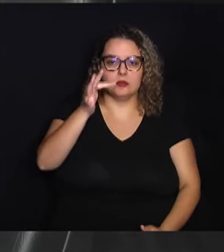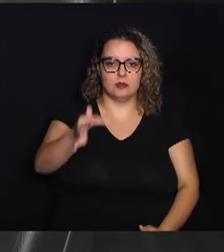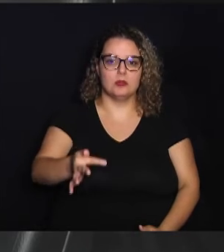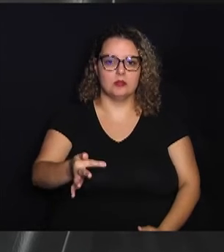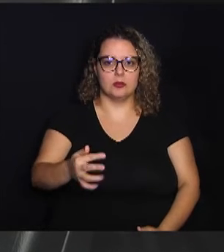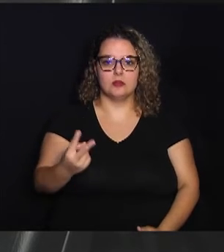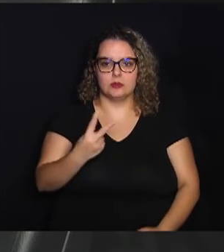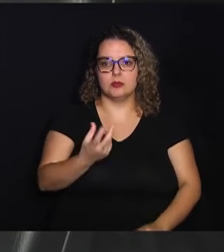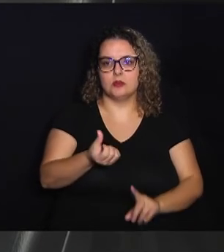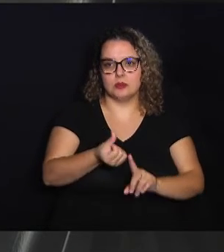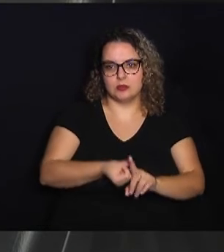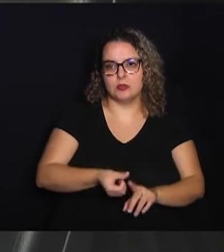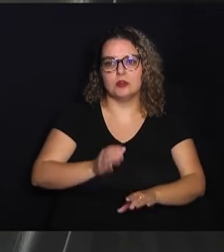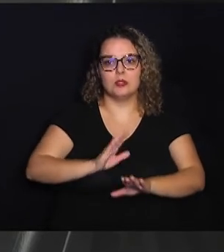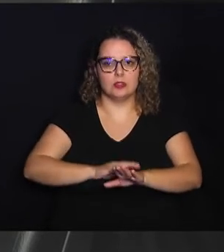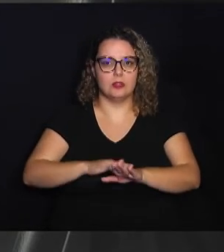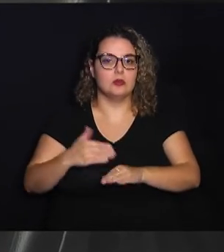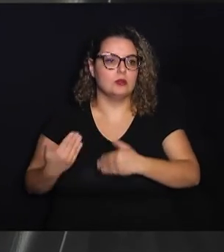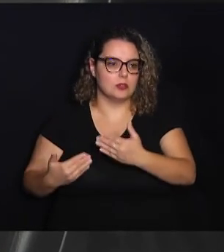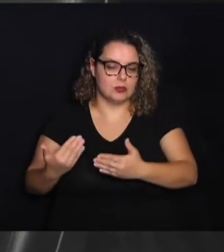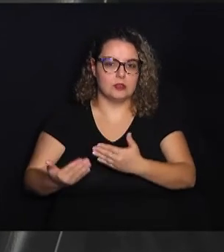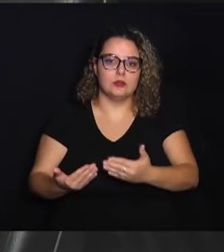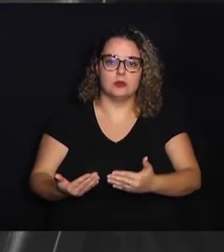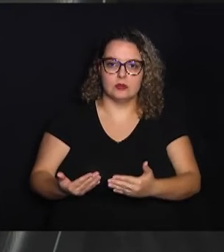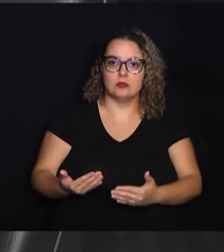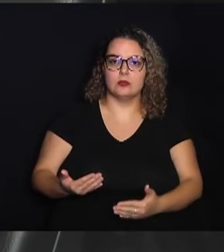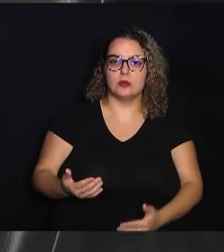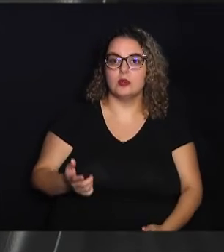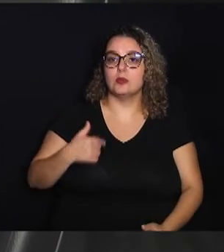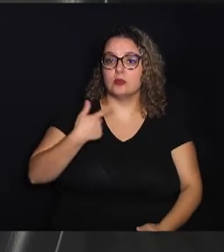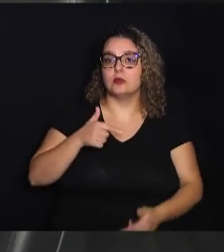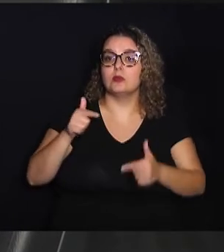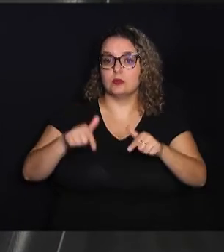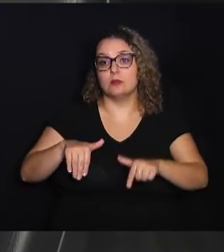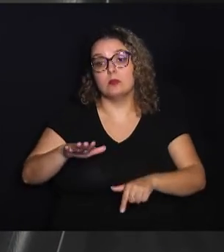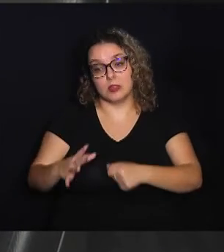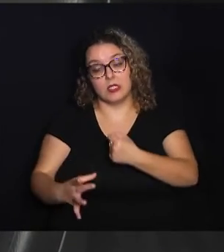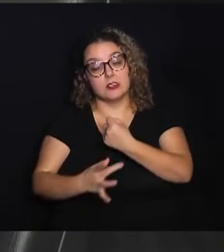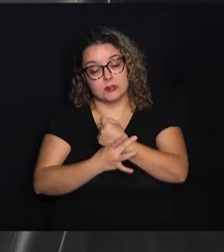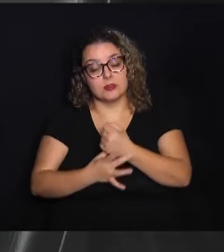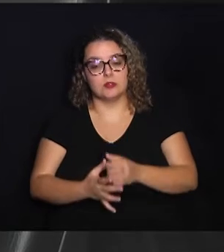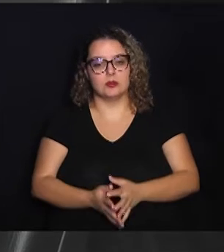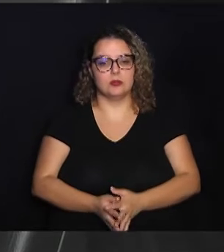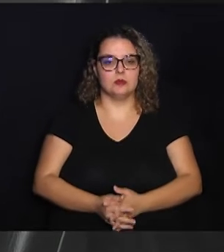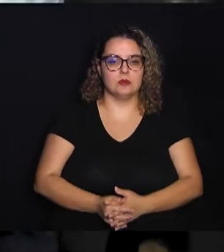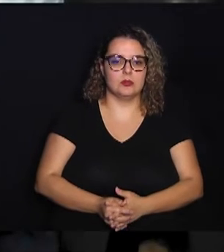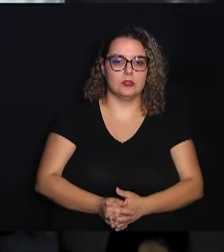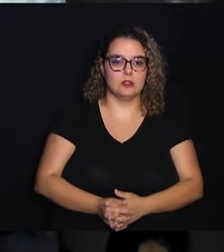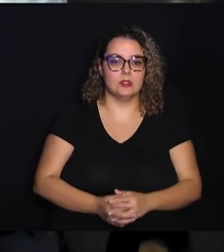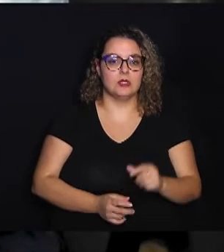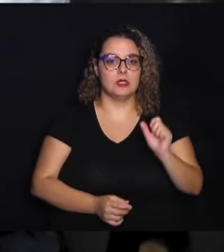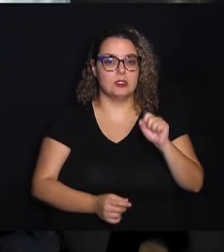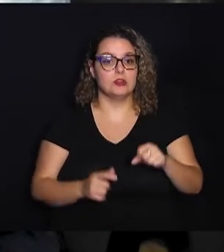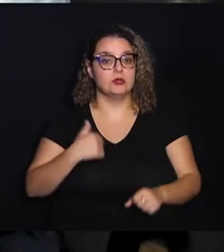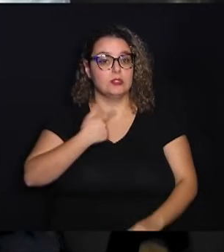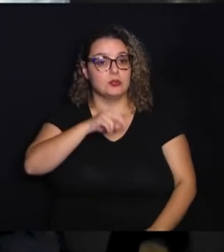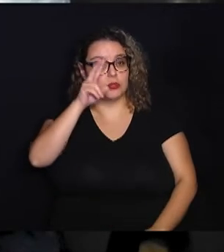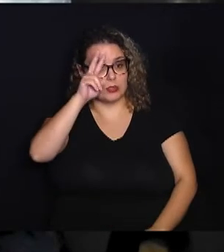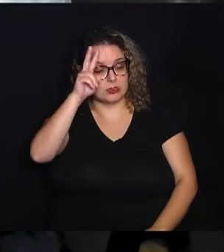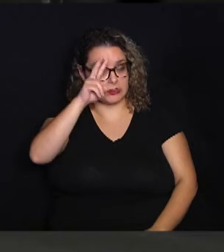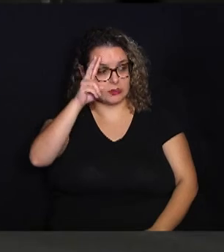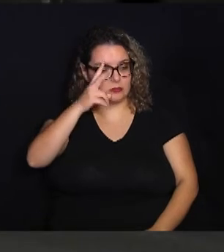segundo semestre, já deve estar funcionando e deve tornar o nosso ambiente mais seguro ainda. Sim. A gente lembra